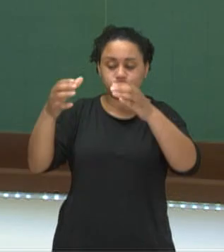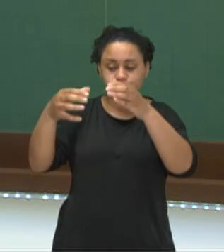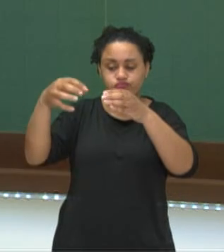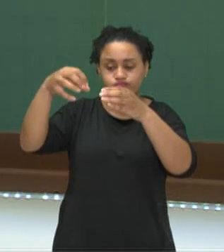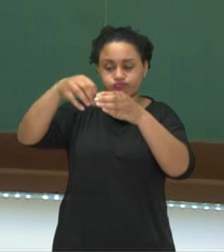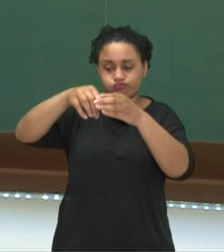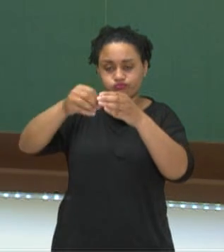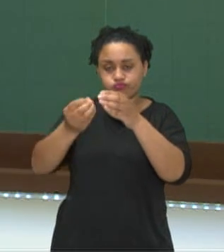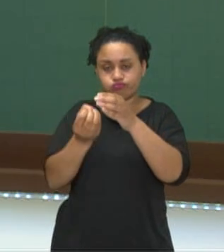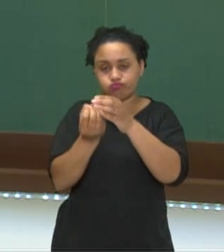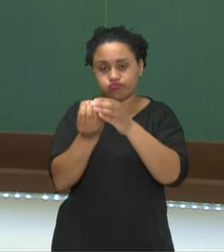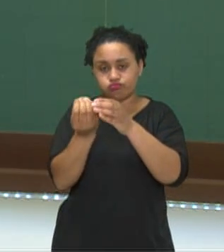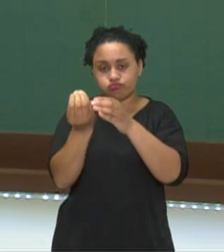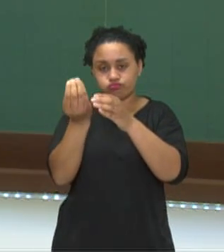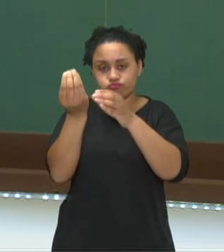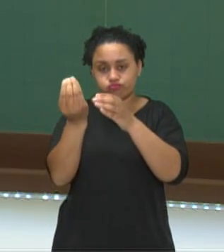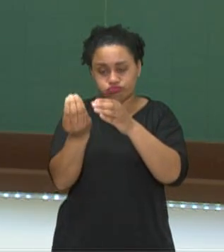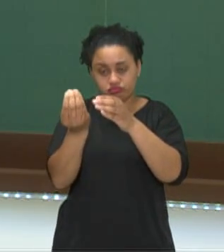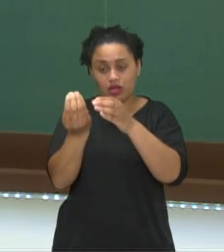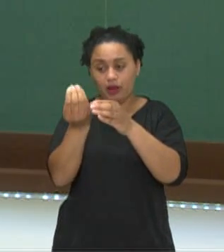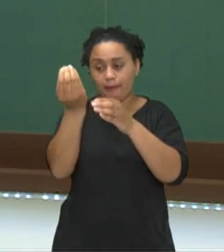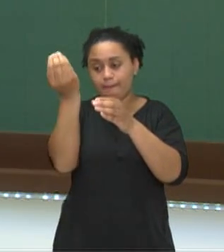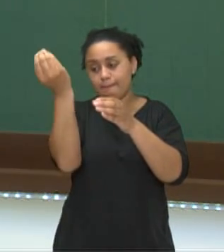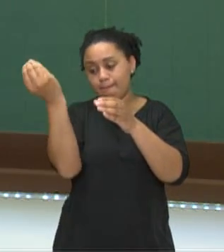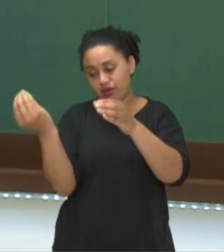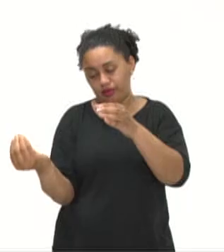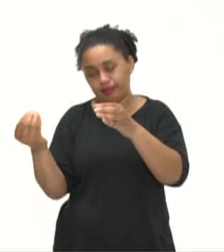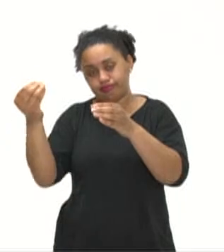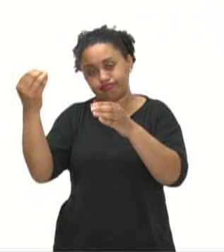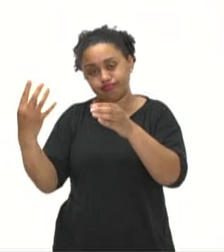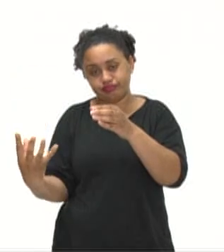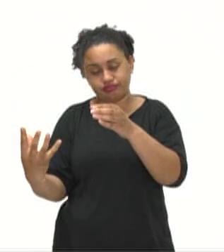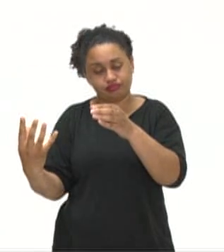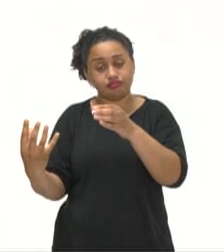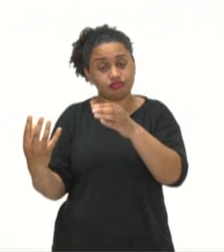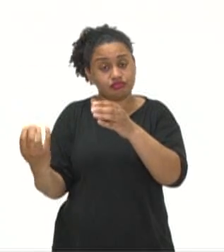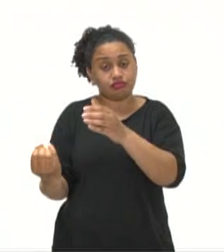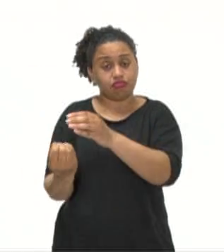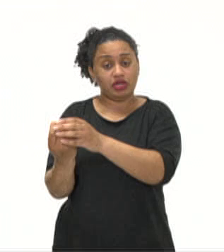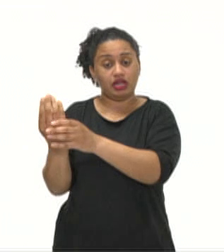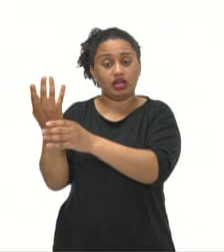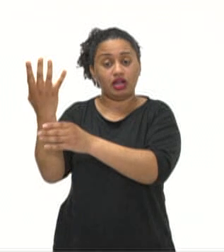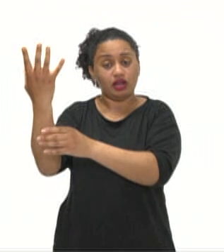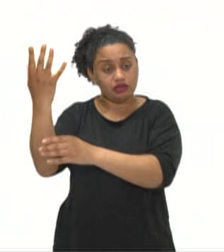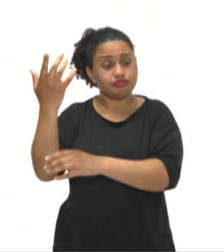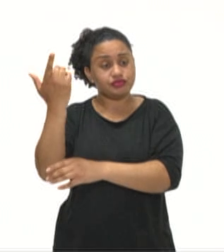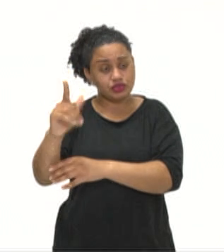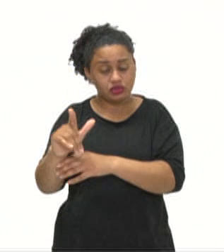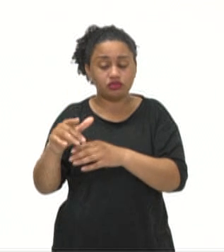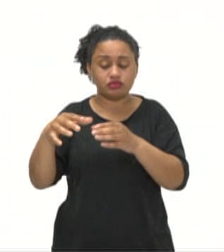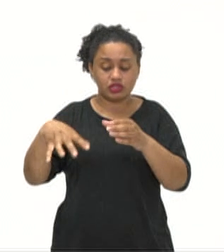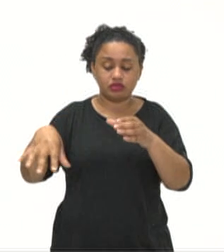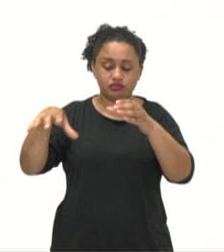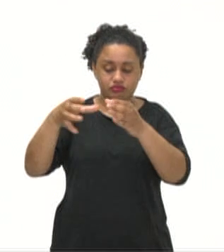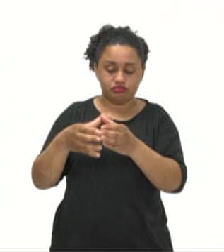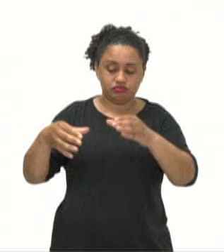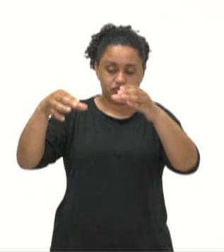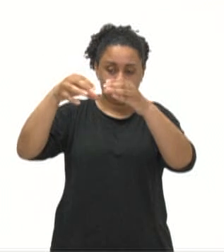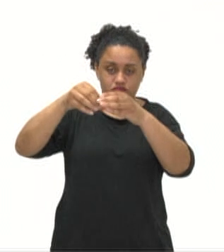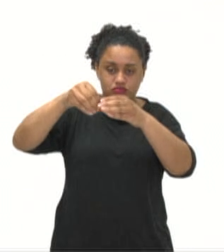um broto no organismo original, esse broto se desprende e forma, então, uma nova